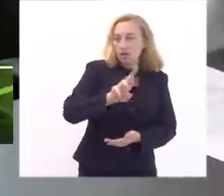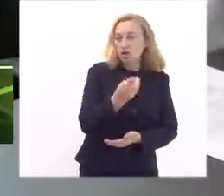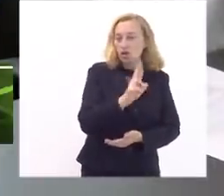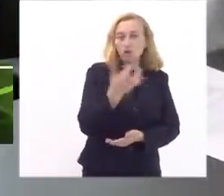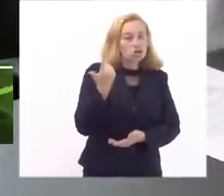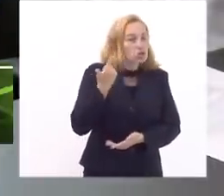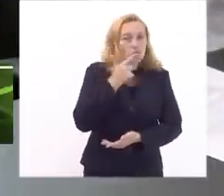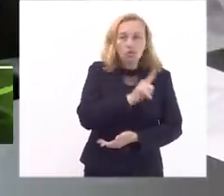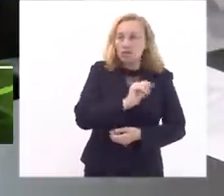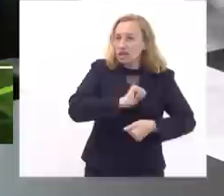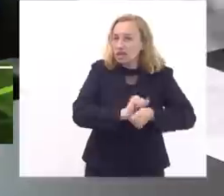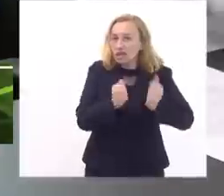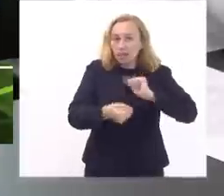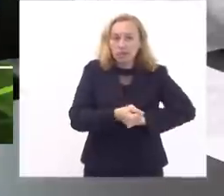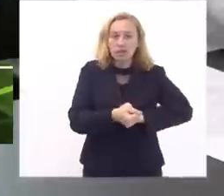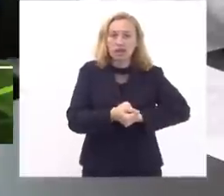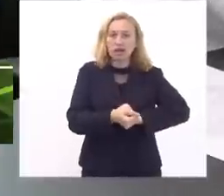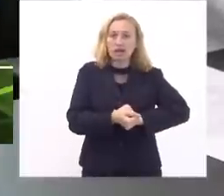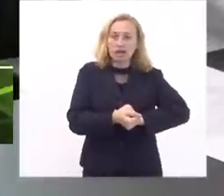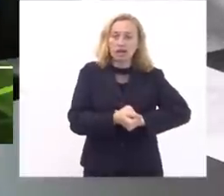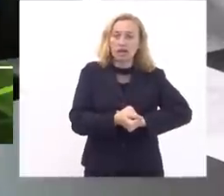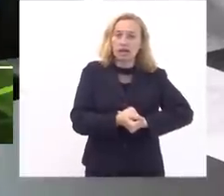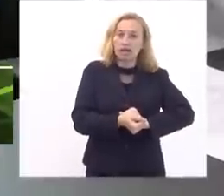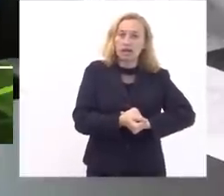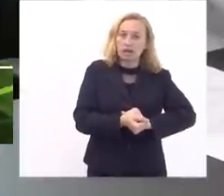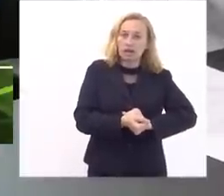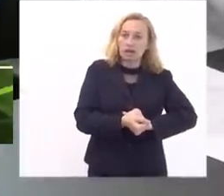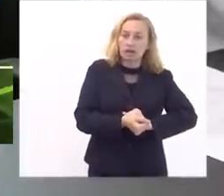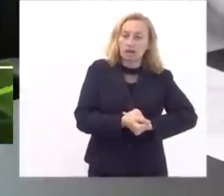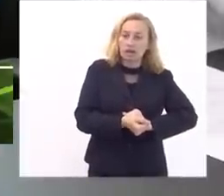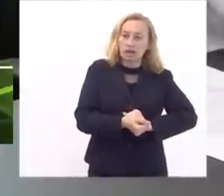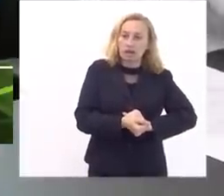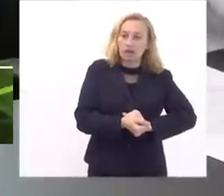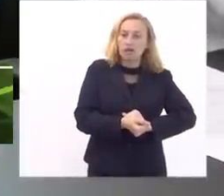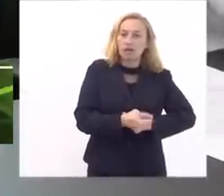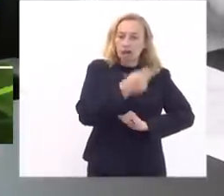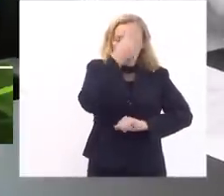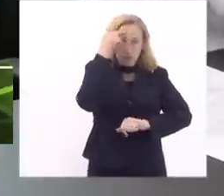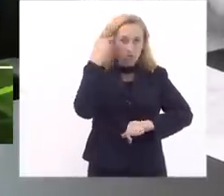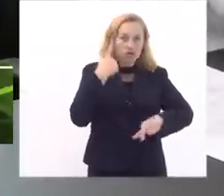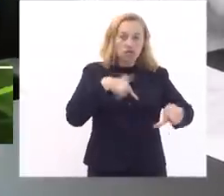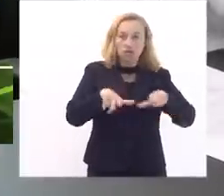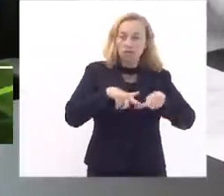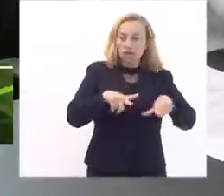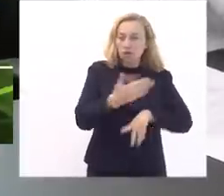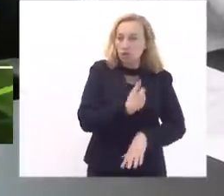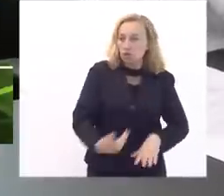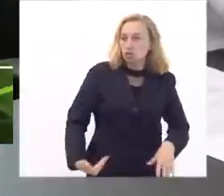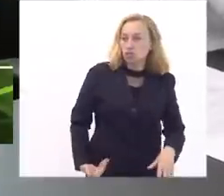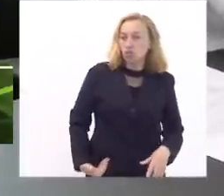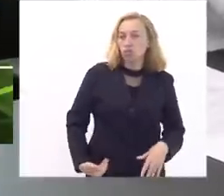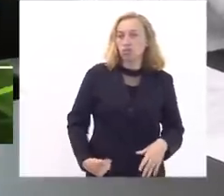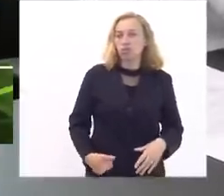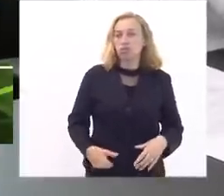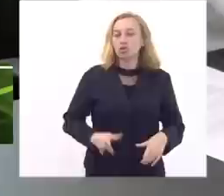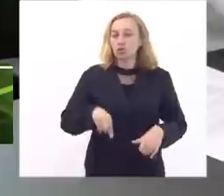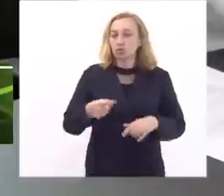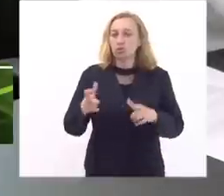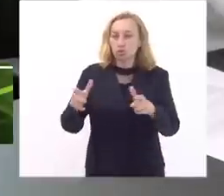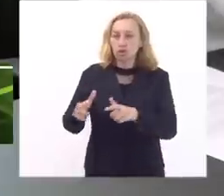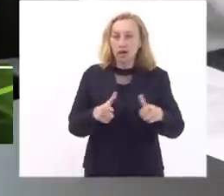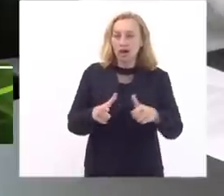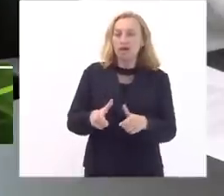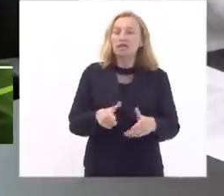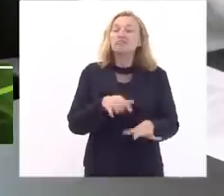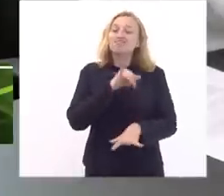adaptar a expertise que já existe com esses empregados públicos. É um escárnio, senhor presidente. É,